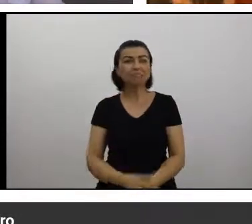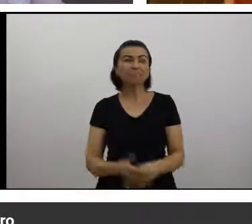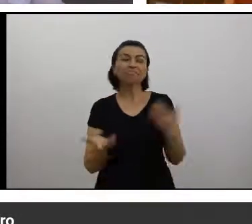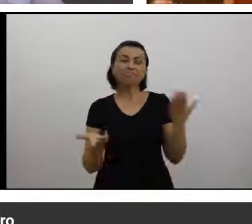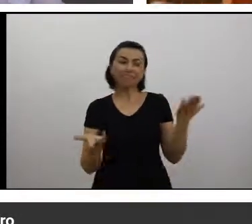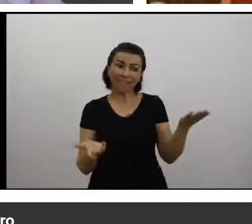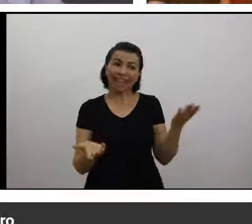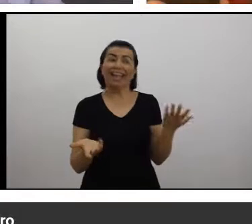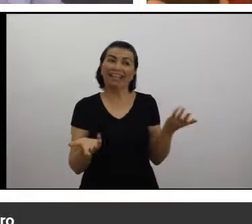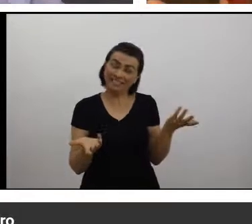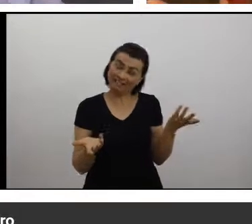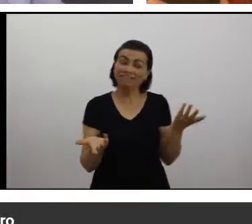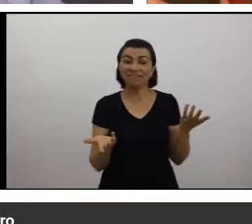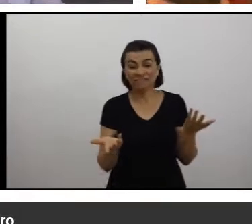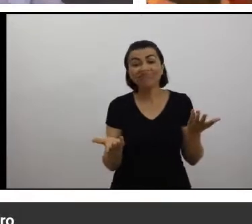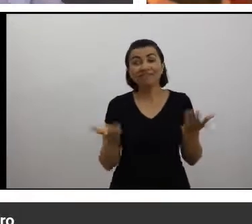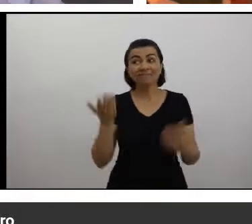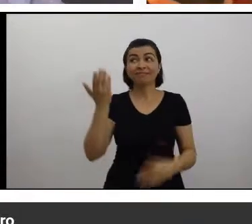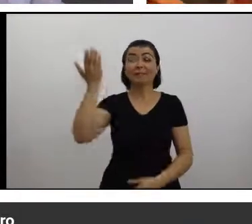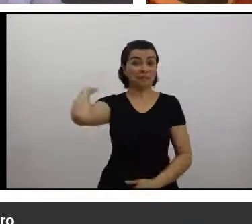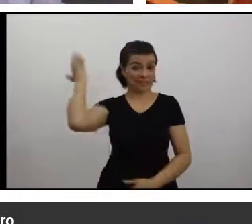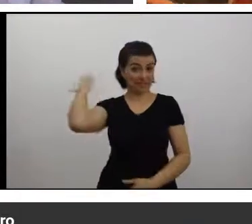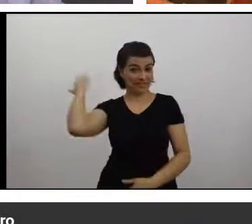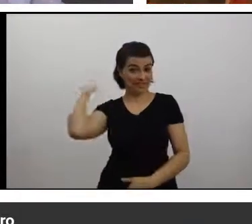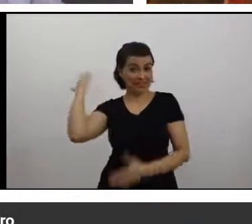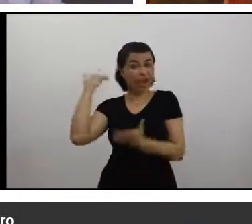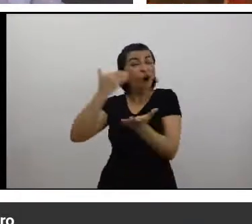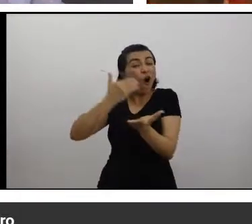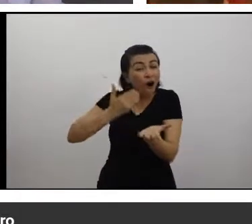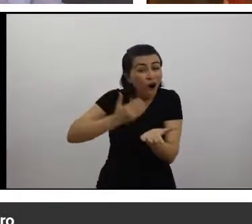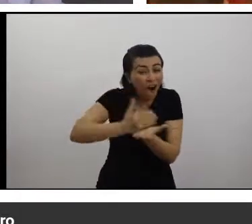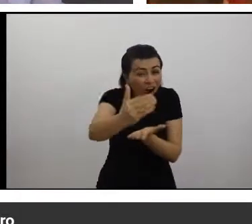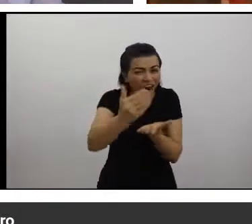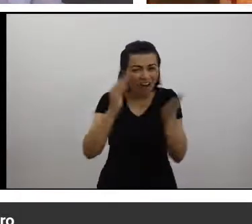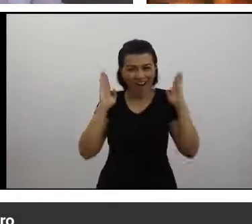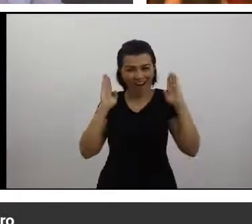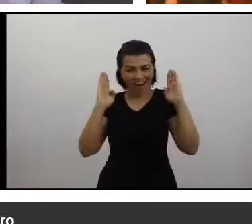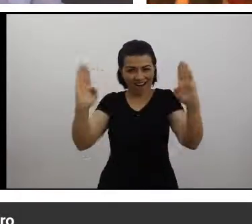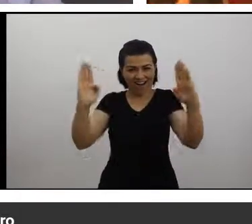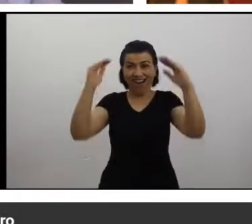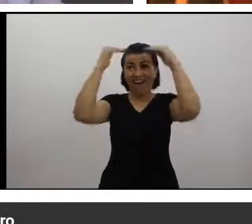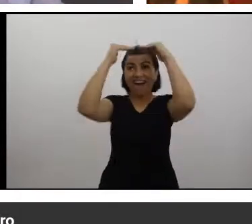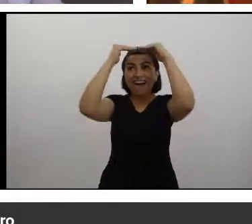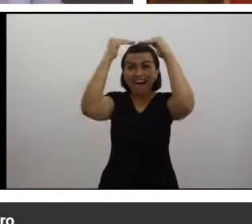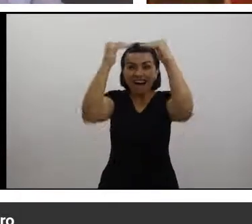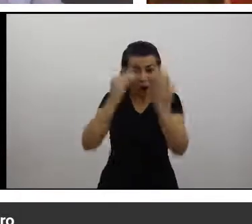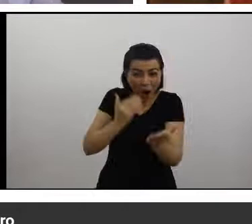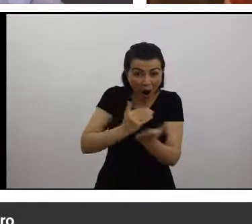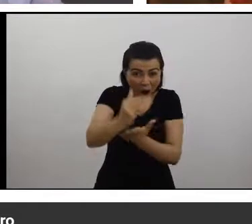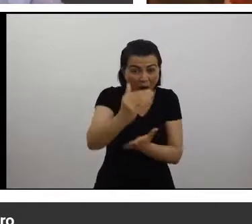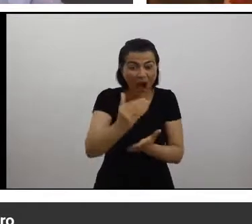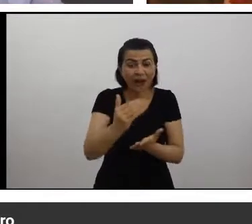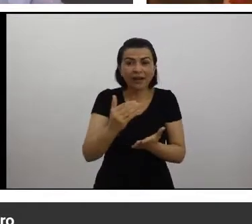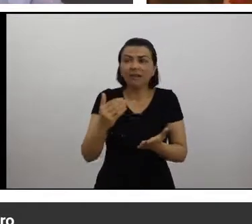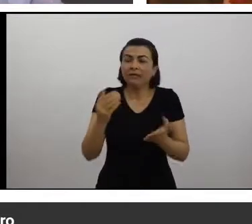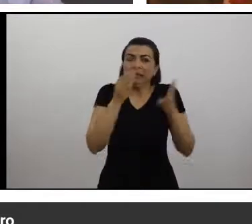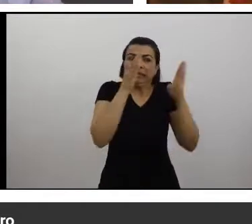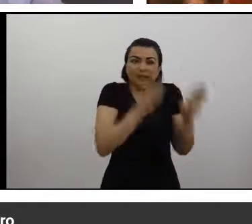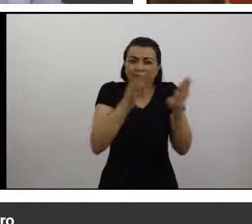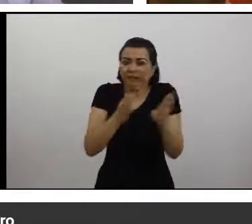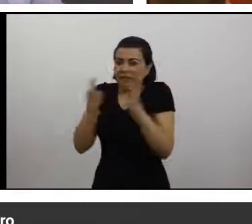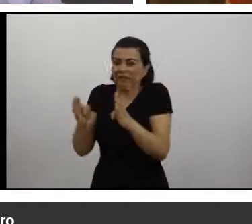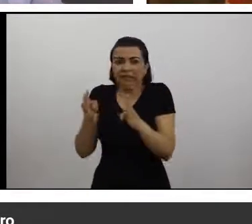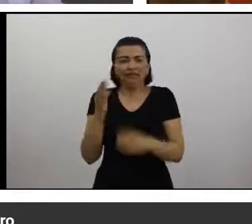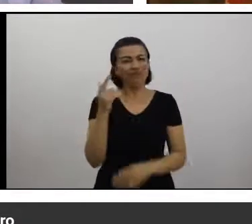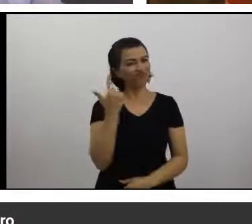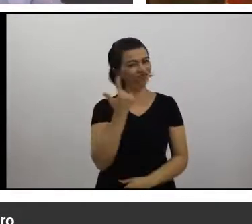No começo, quando eu comecei a fazer as cabines, eu me lembro até que era tudo muito improvisado, né? Era uma época que você não tinha